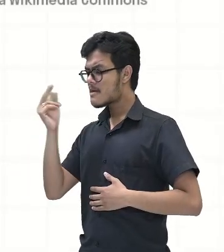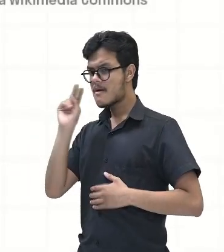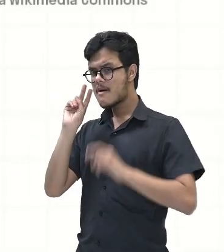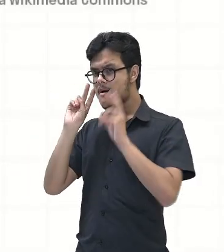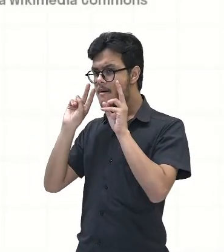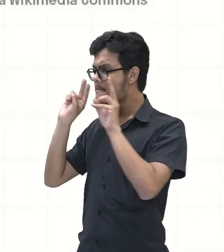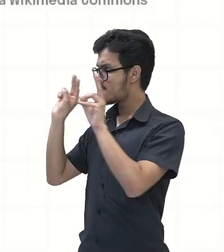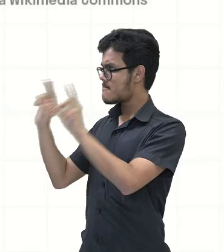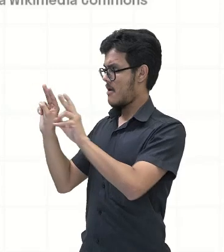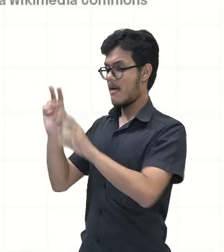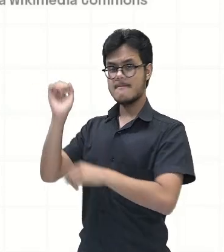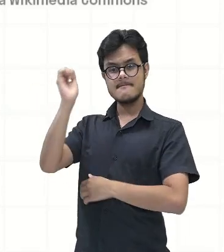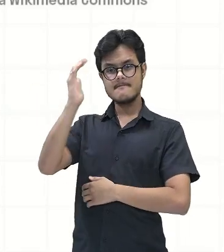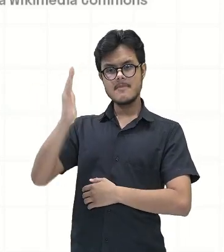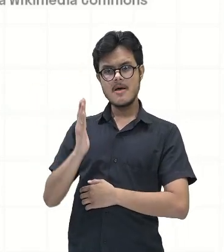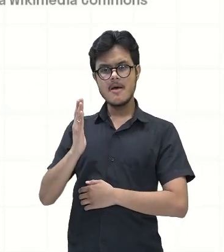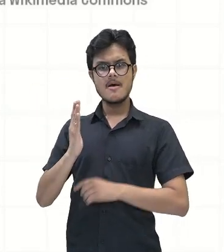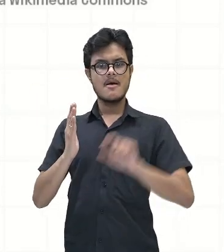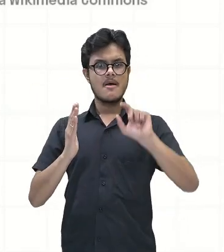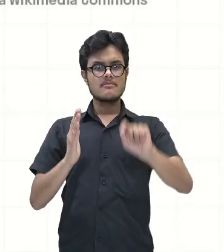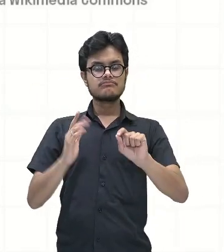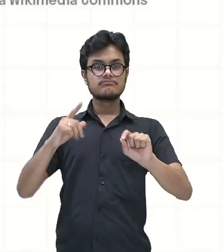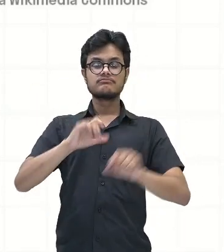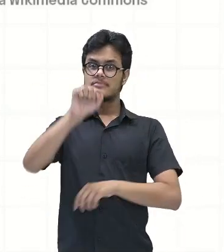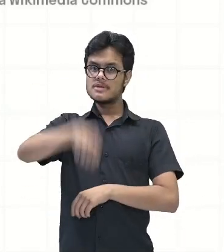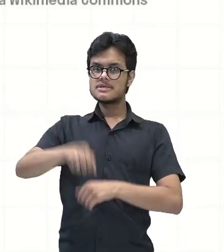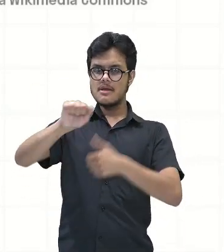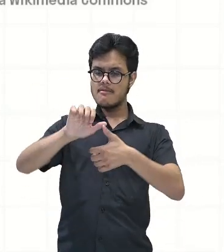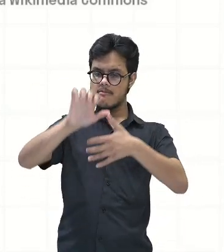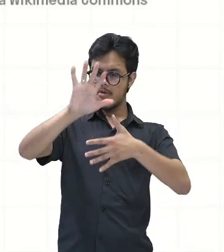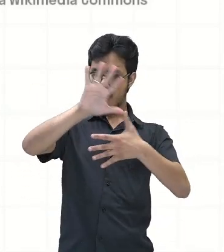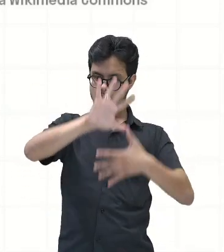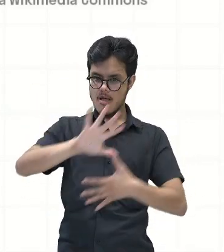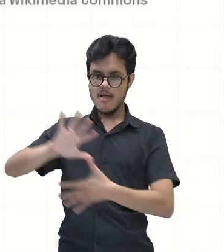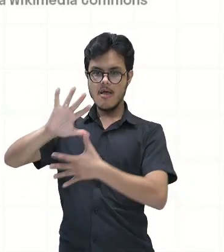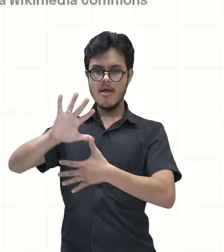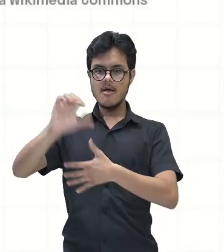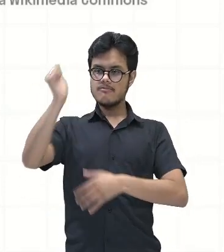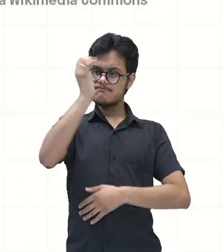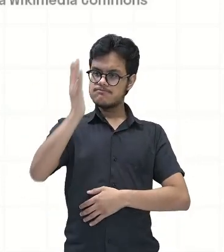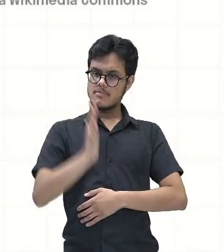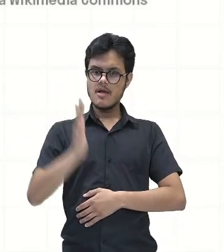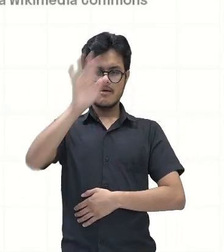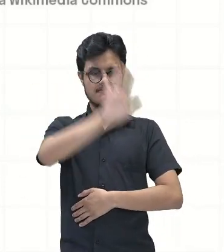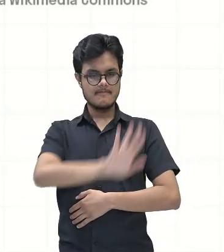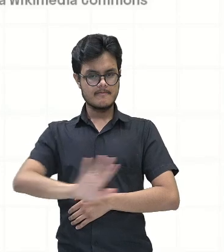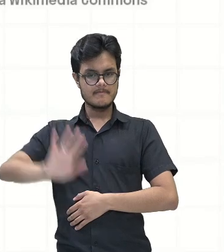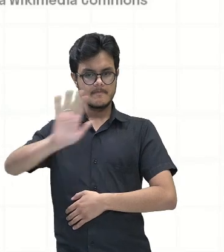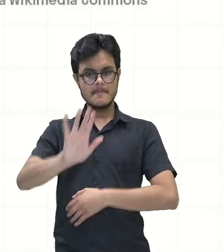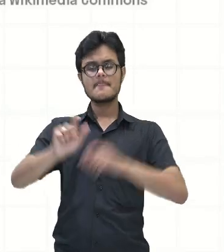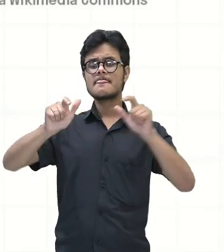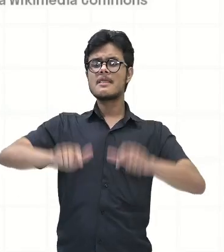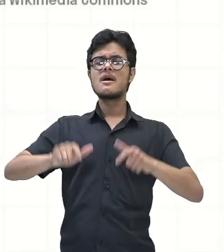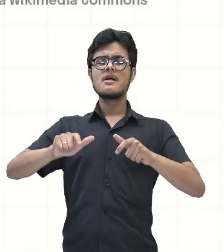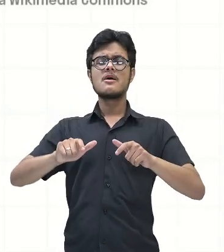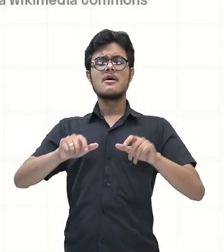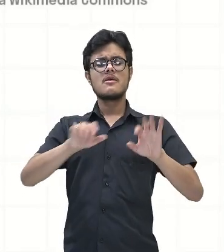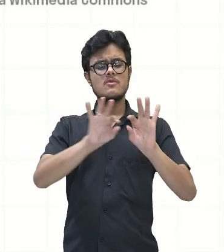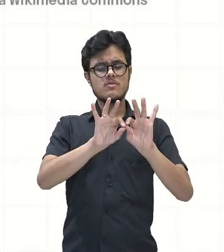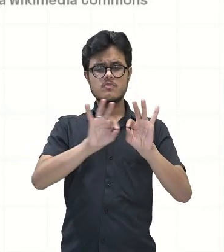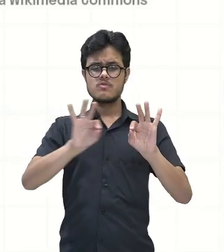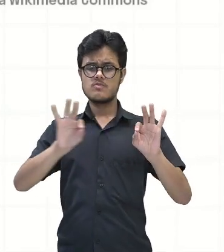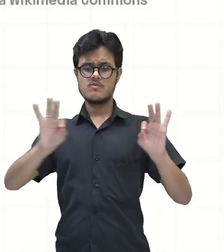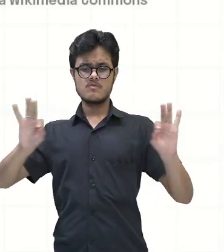o território brasileiro, em sua maior parte, é importante notar aqui a linha do Equador, o